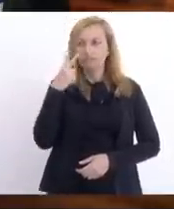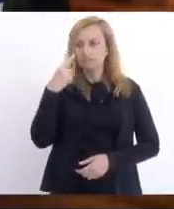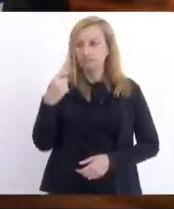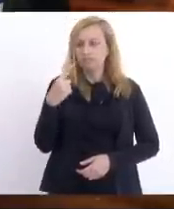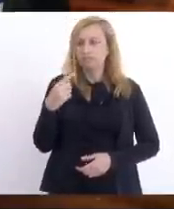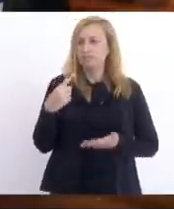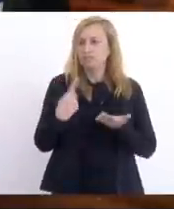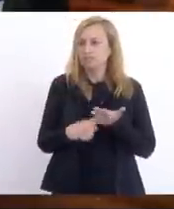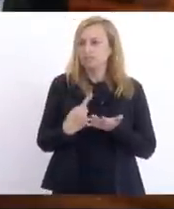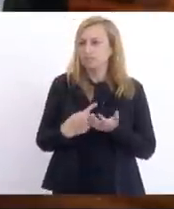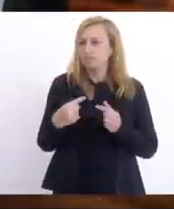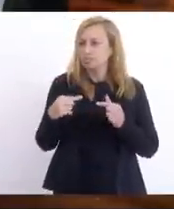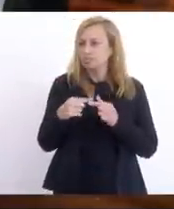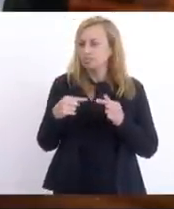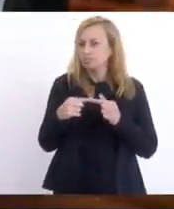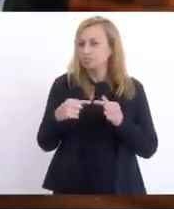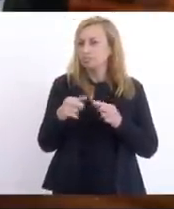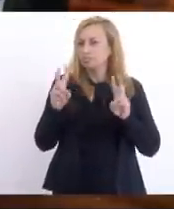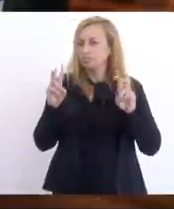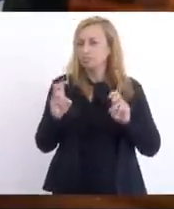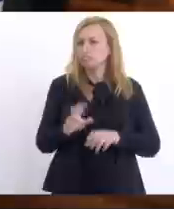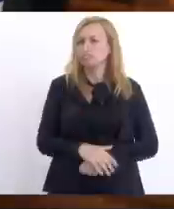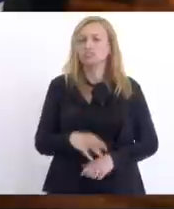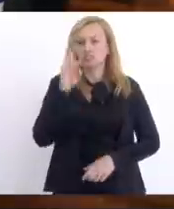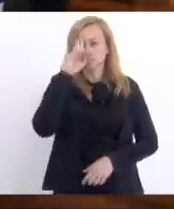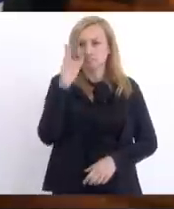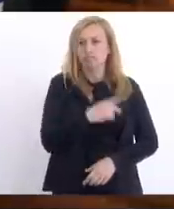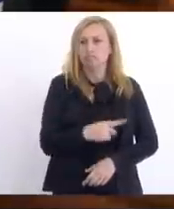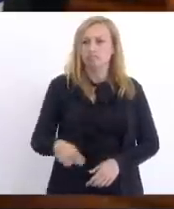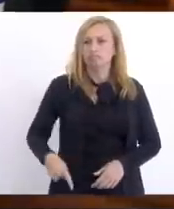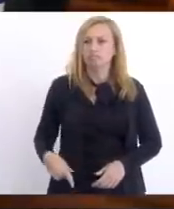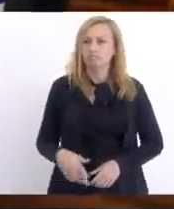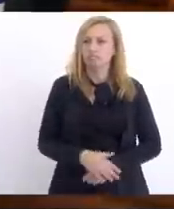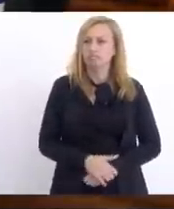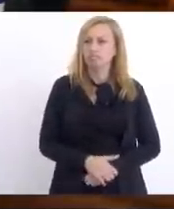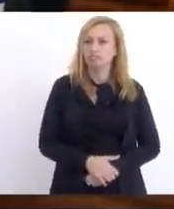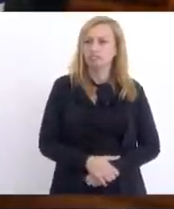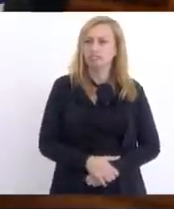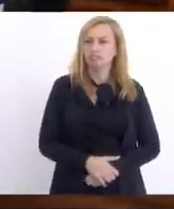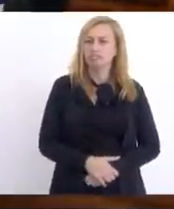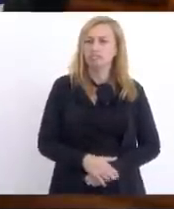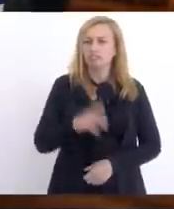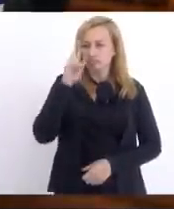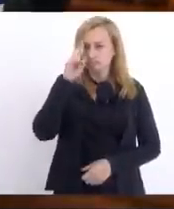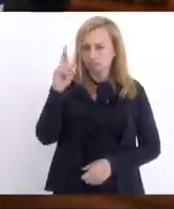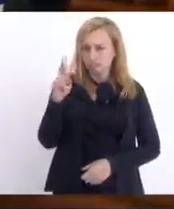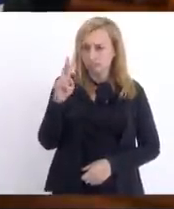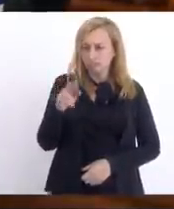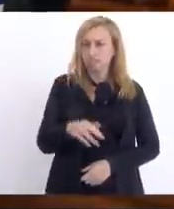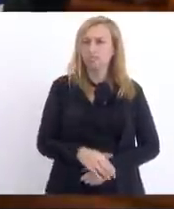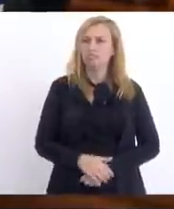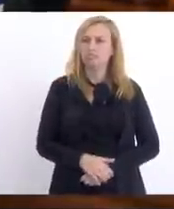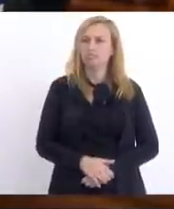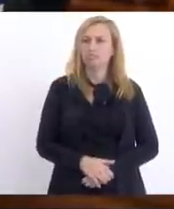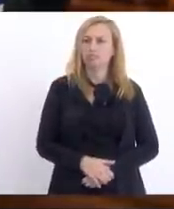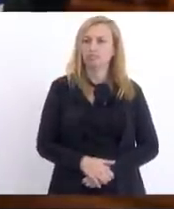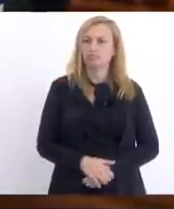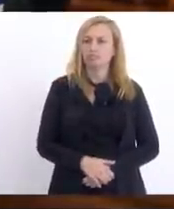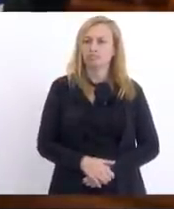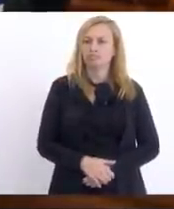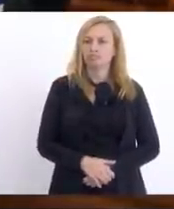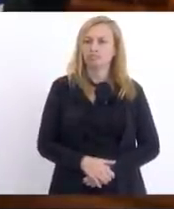algum acordo sobre esse tema. Senhor presidente, se o senhor hoje